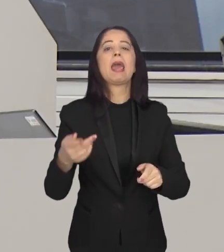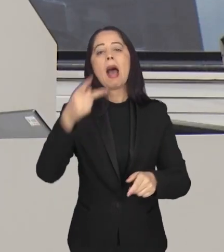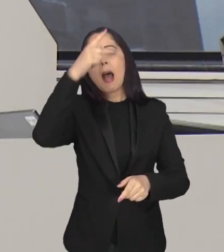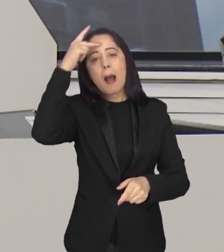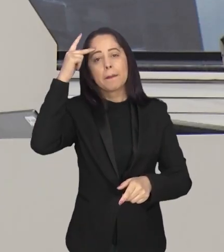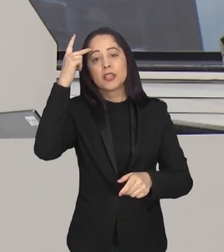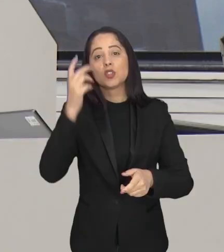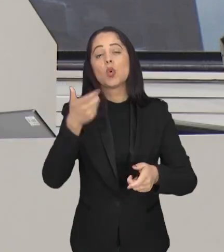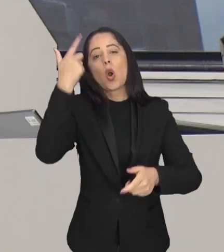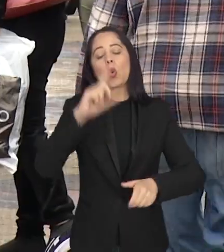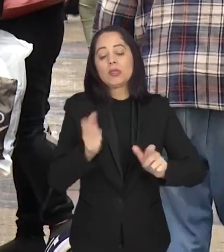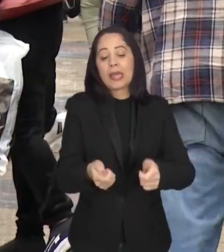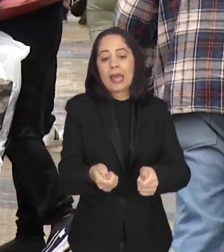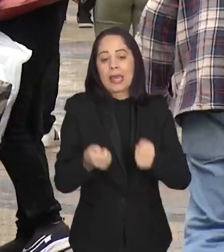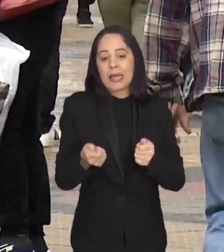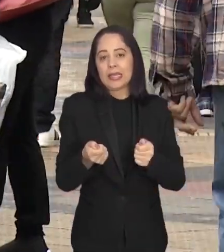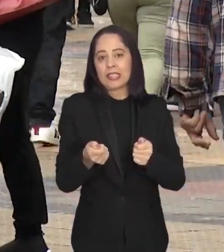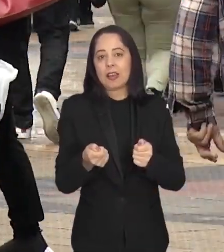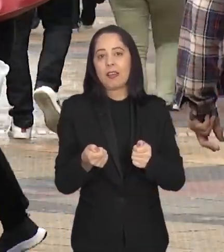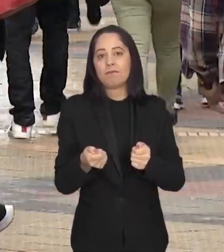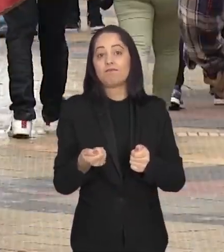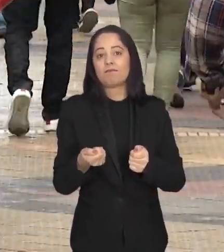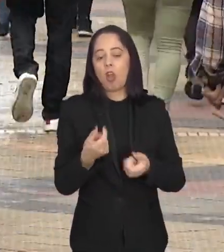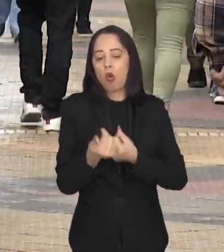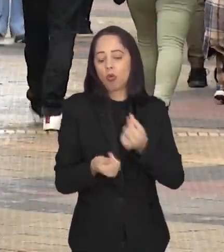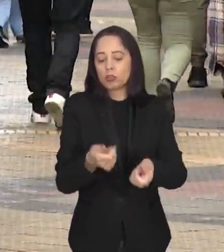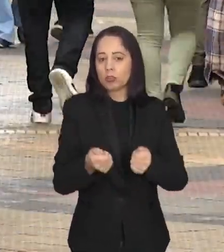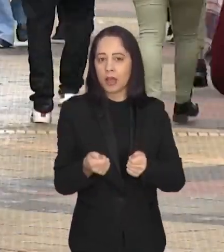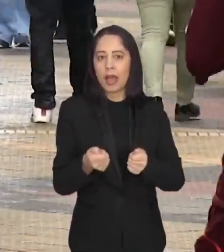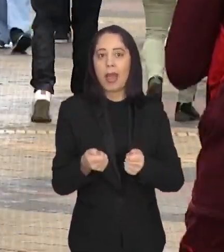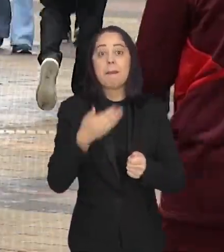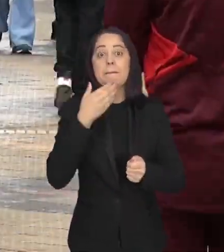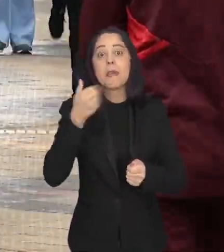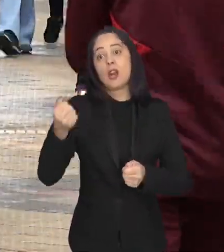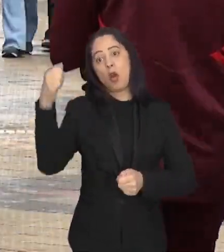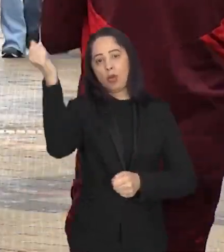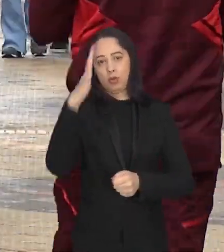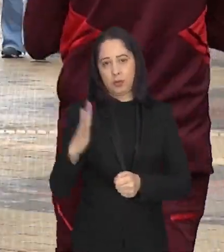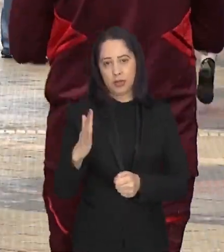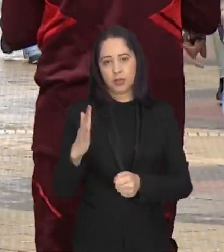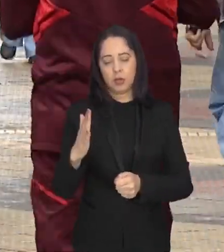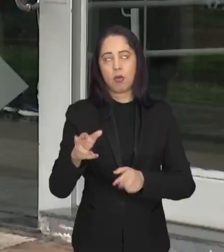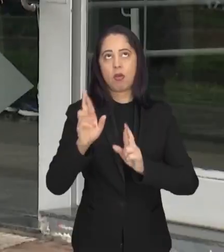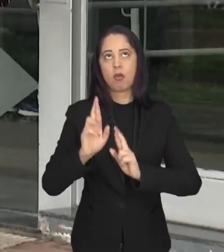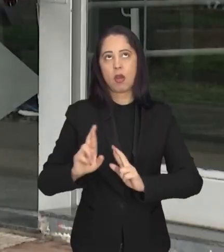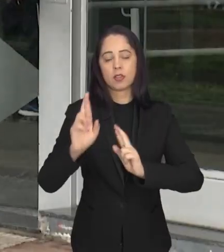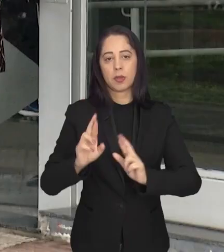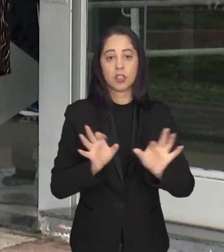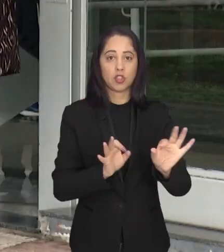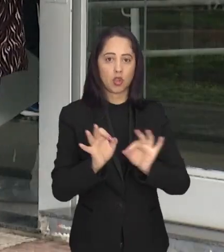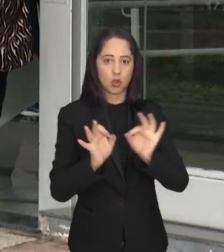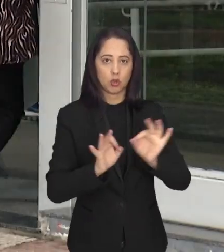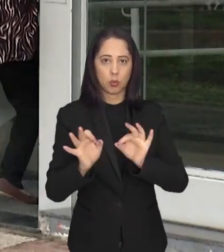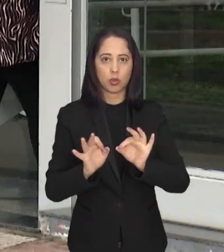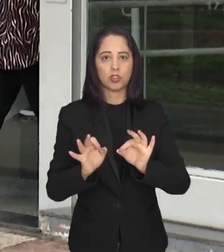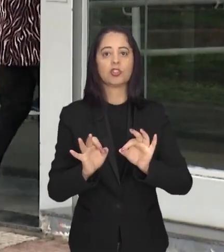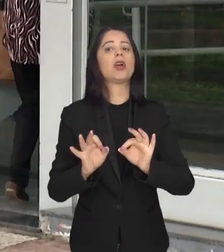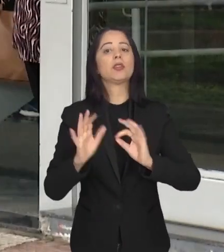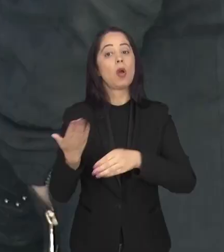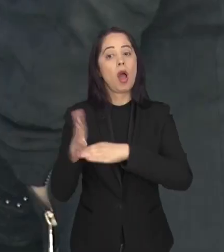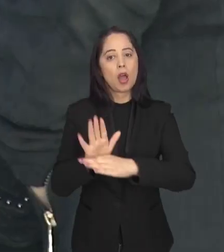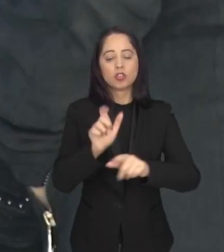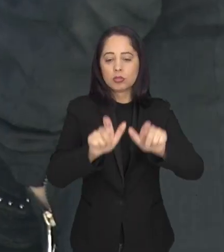vida financeira saudável da população reflete no melhor cenário econômico do país. E a expectativa é que o